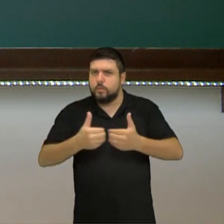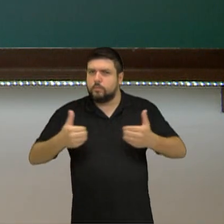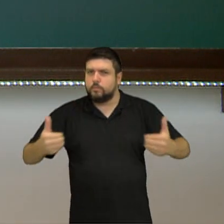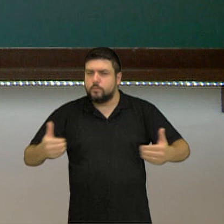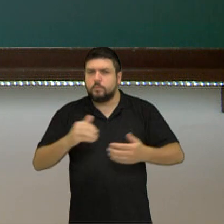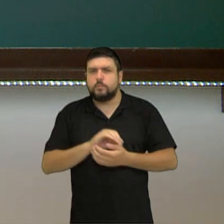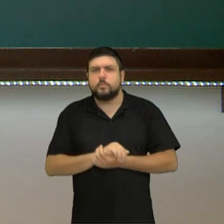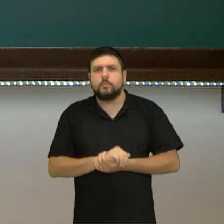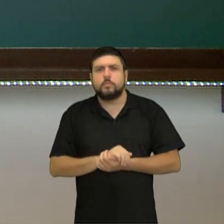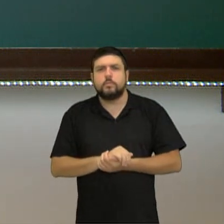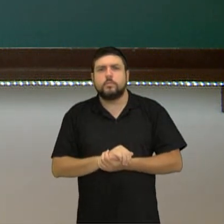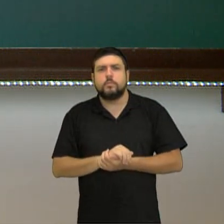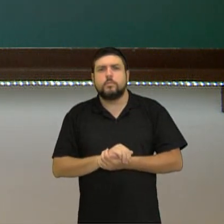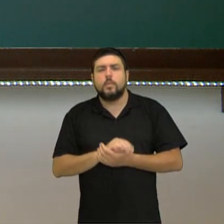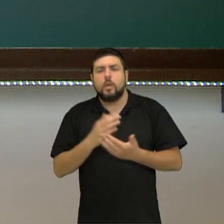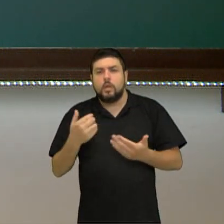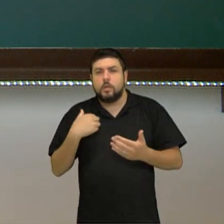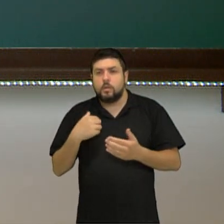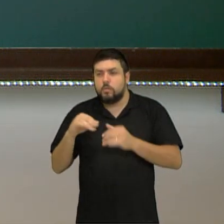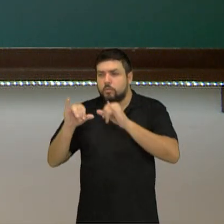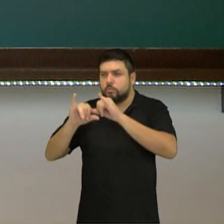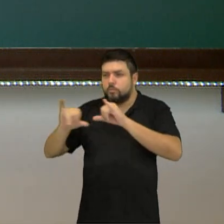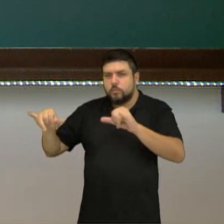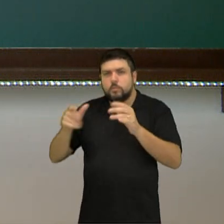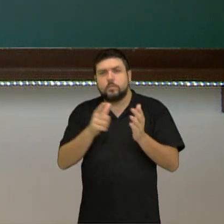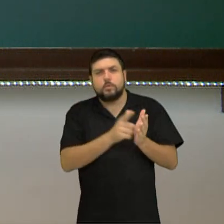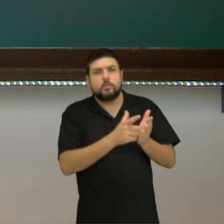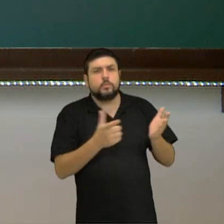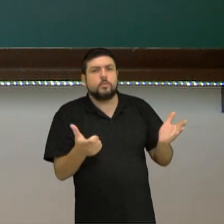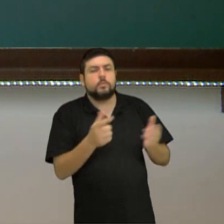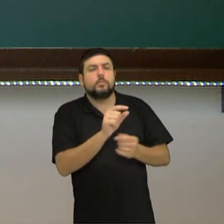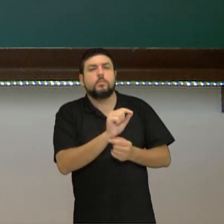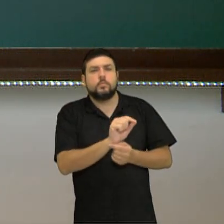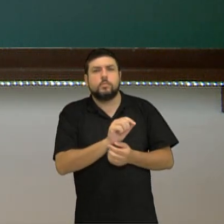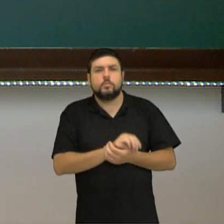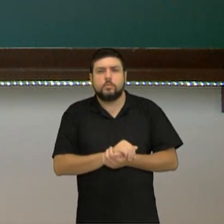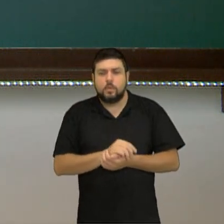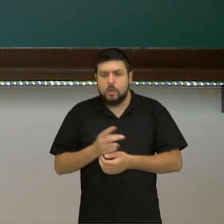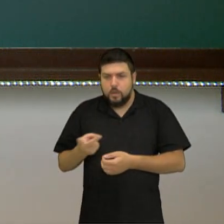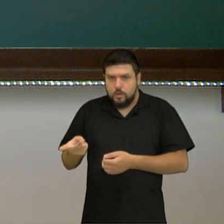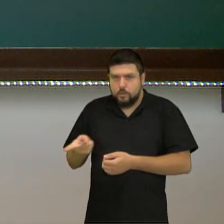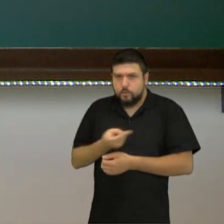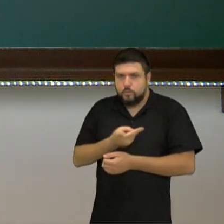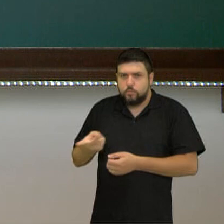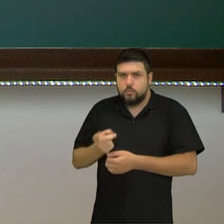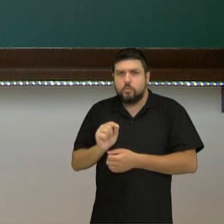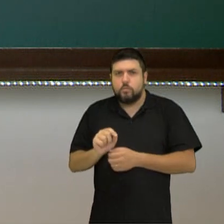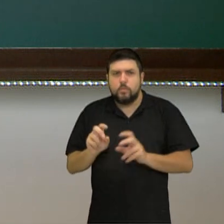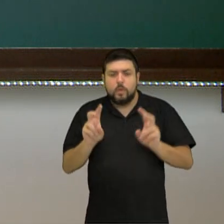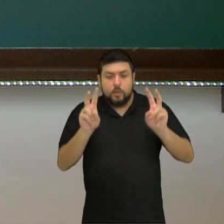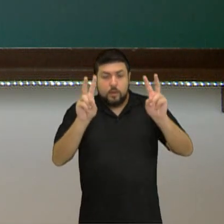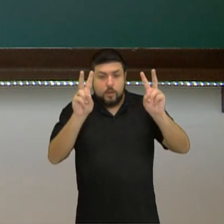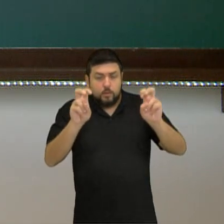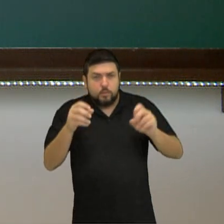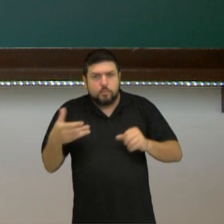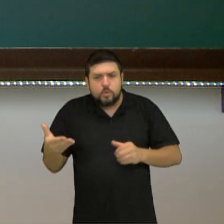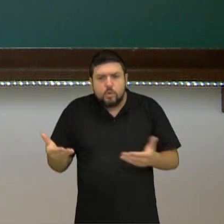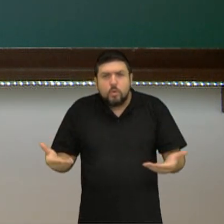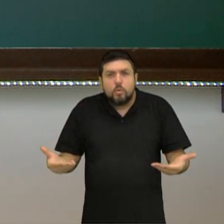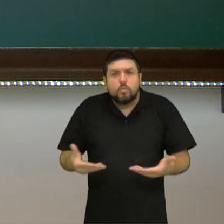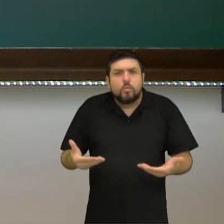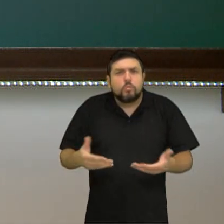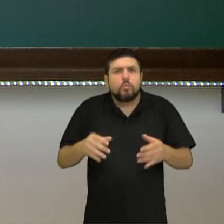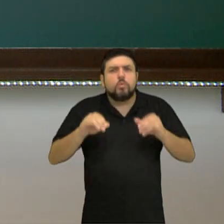diferenças básicas entre notícia e reportagem são: todas as duas têm temas atuais divulgados em jornais